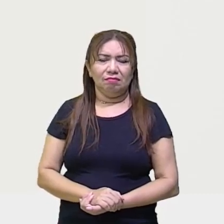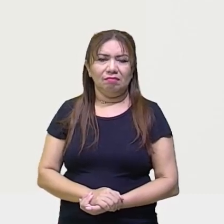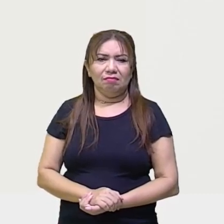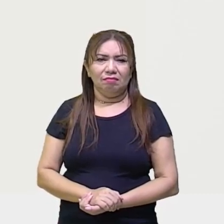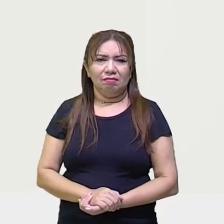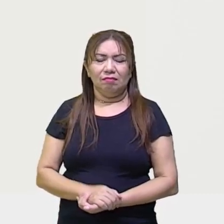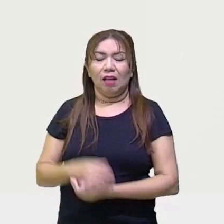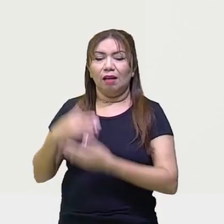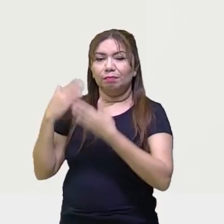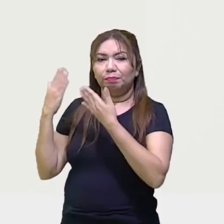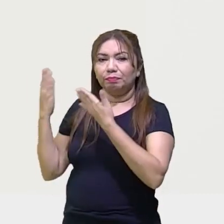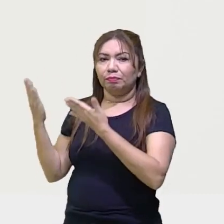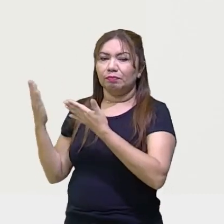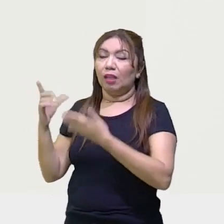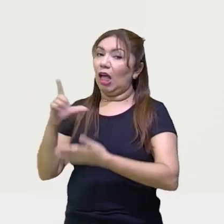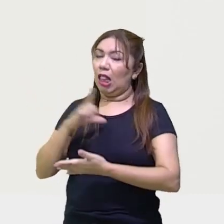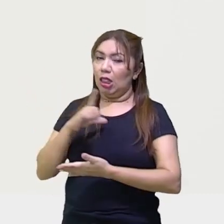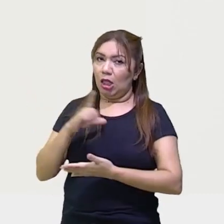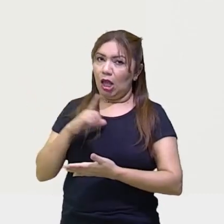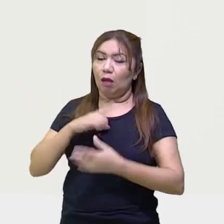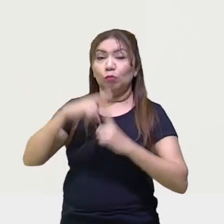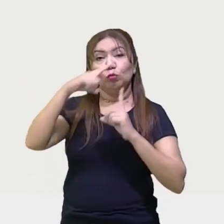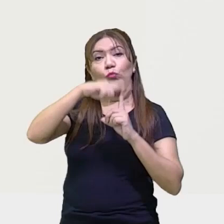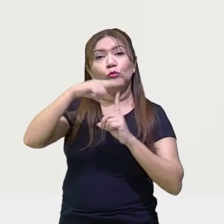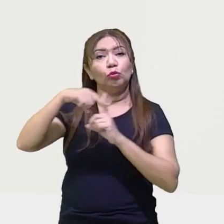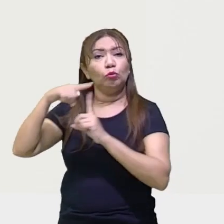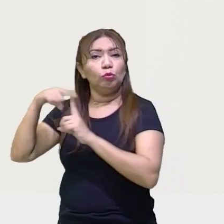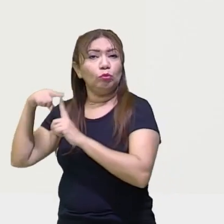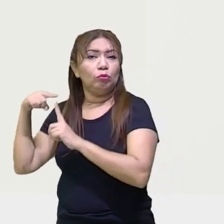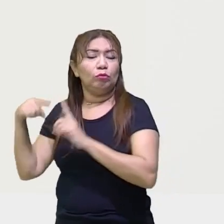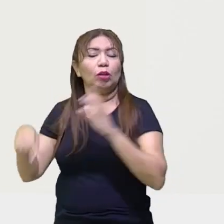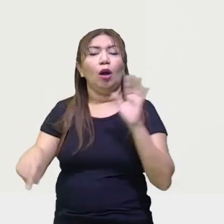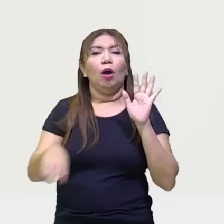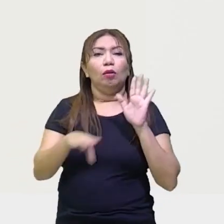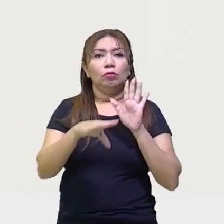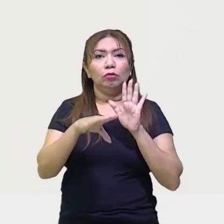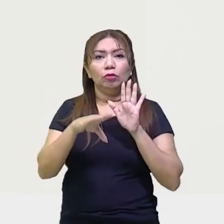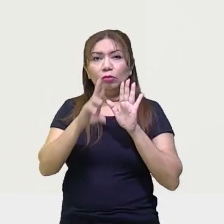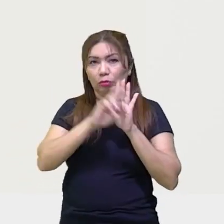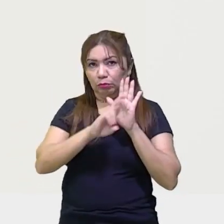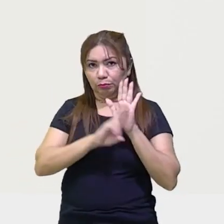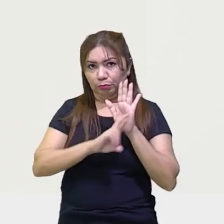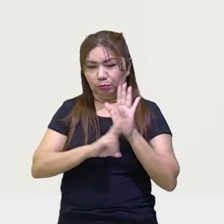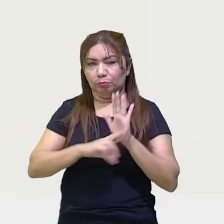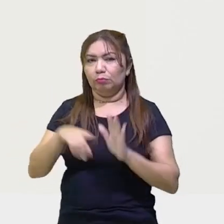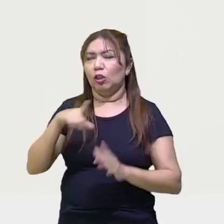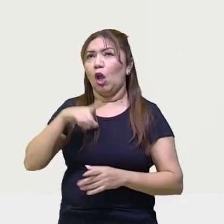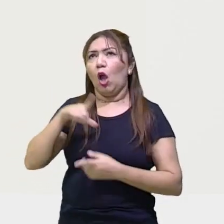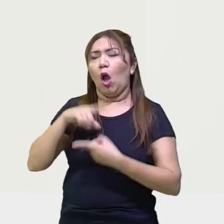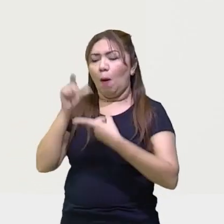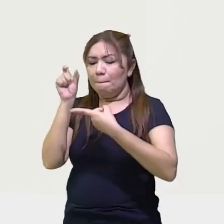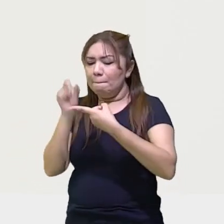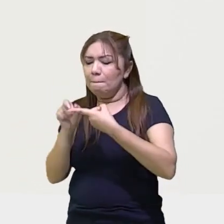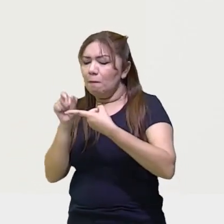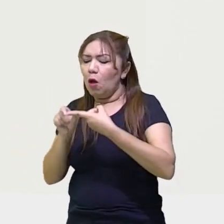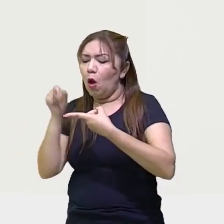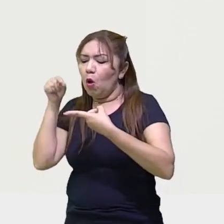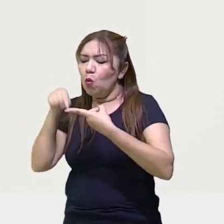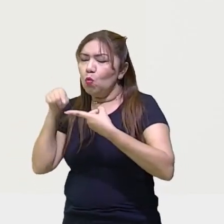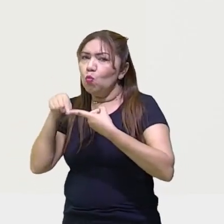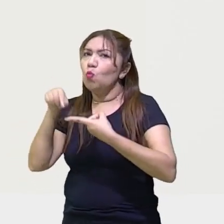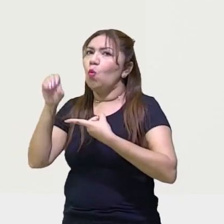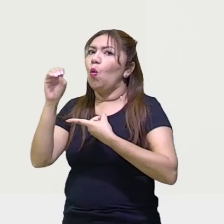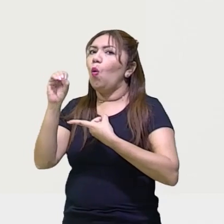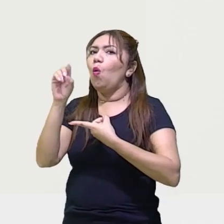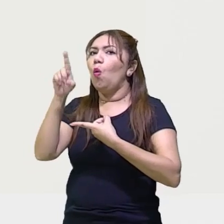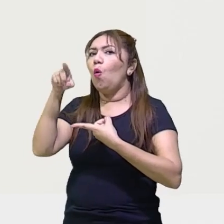Tais quais ou seja, a gente aprendeu as regras das oxítonas. Quais são as oxítonas, gente? Vamos dar uma lembradinha.